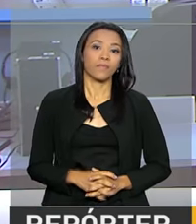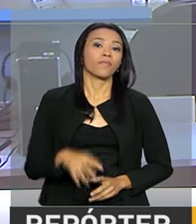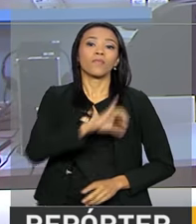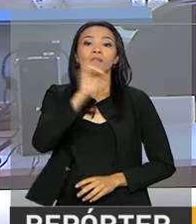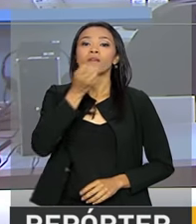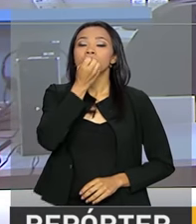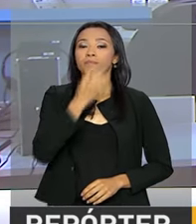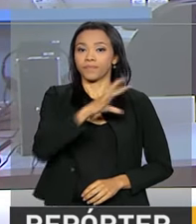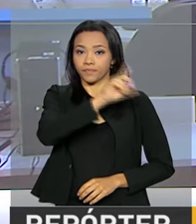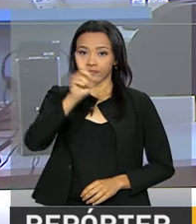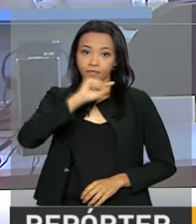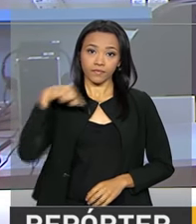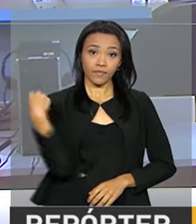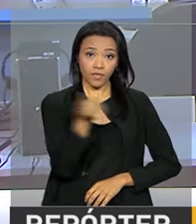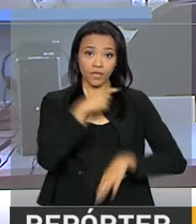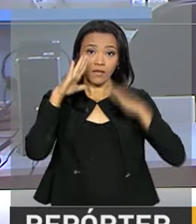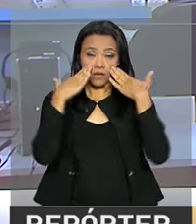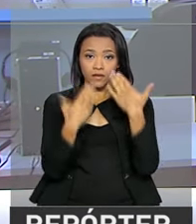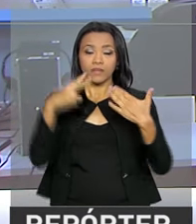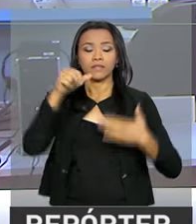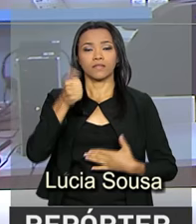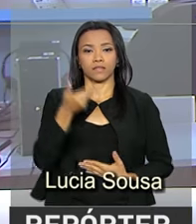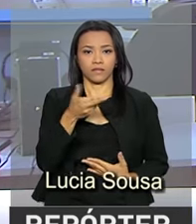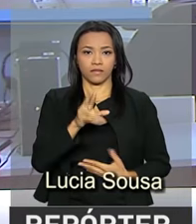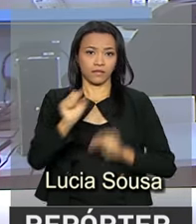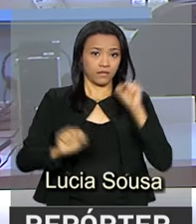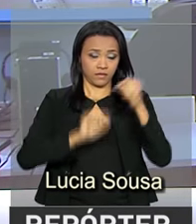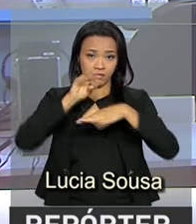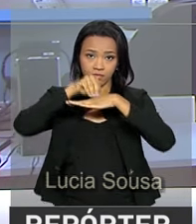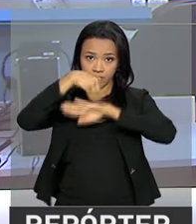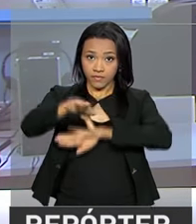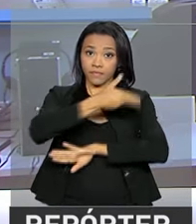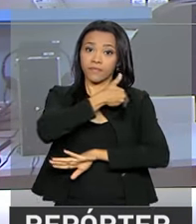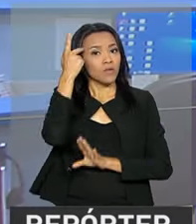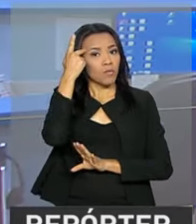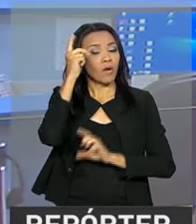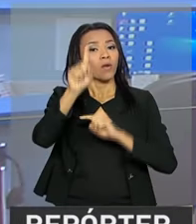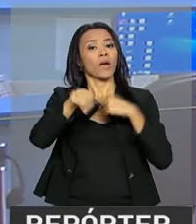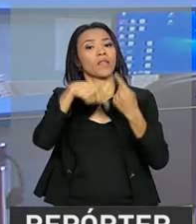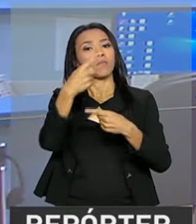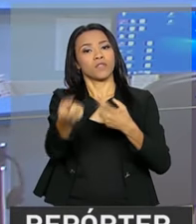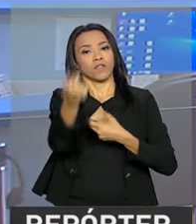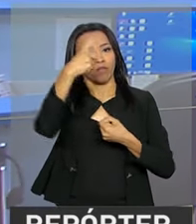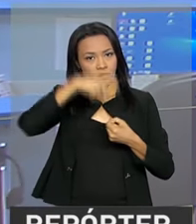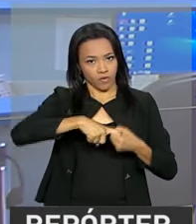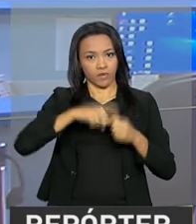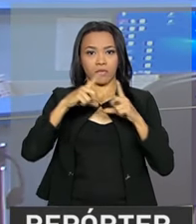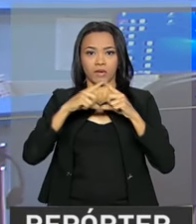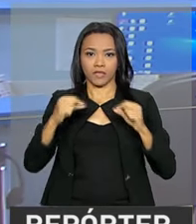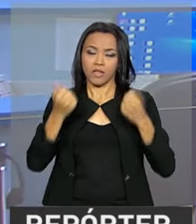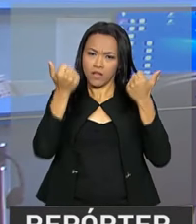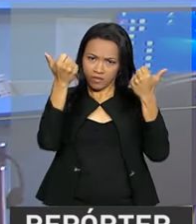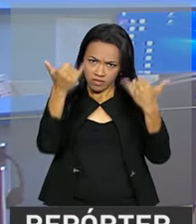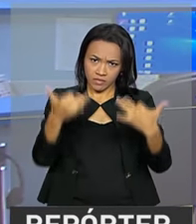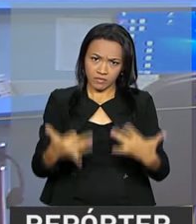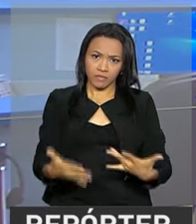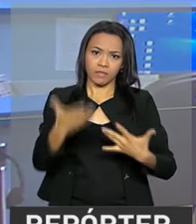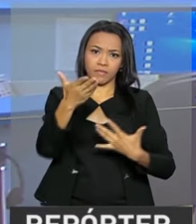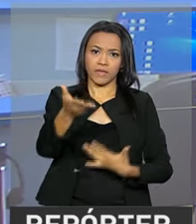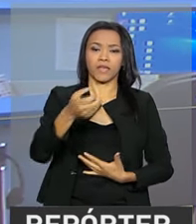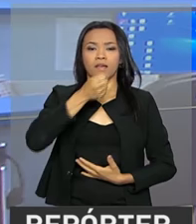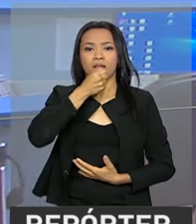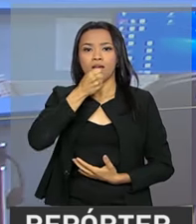Olá, bom dia. Estamos de volta com o repórter NBR e as notícias do governo federal. Já a gente conversa então com a repórter Paula Diorte,